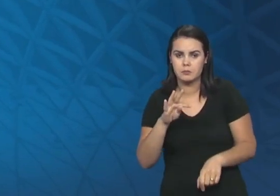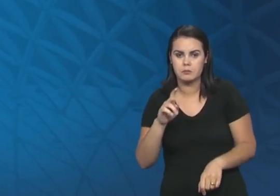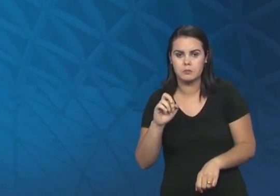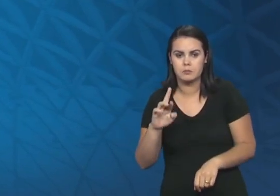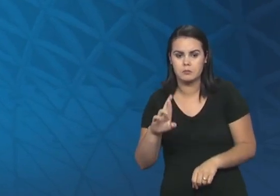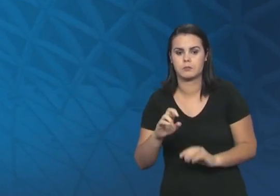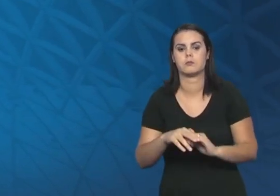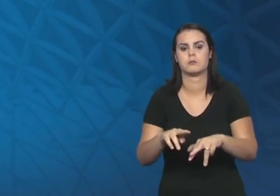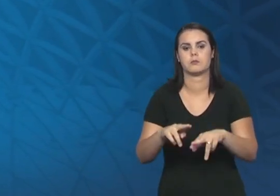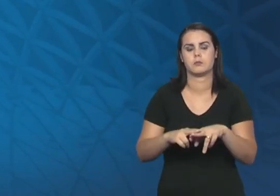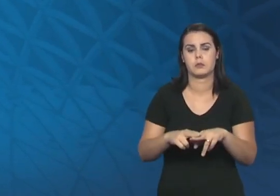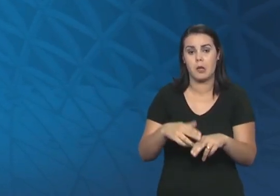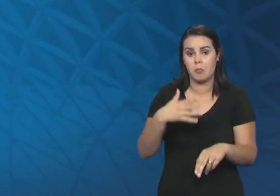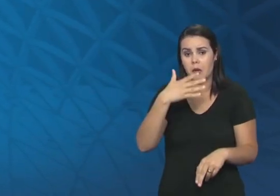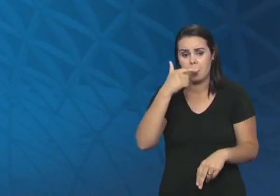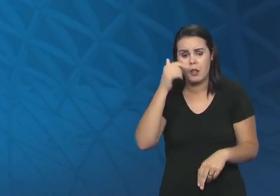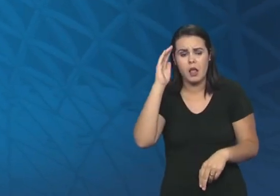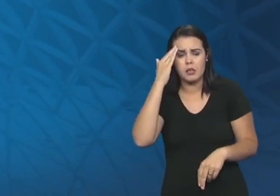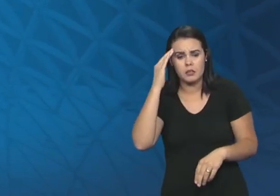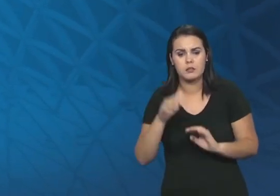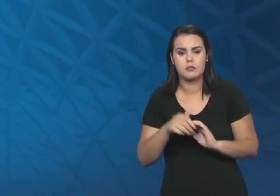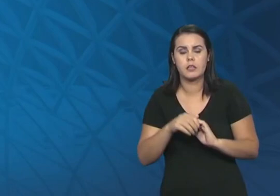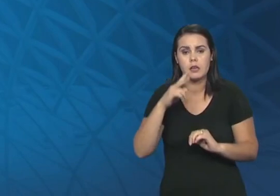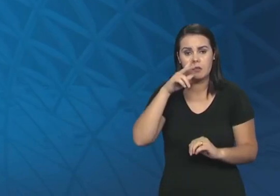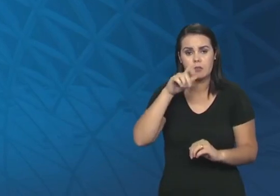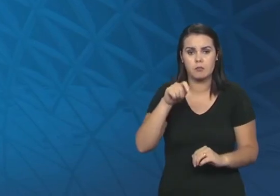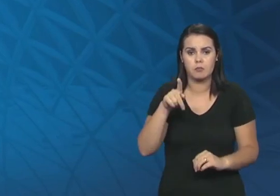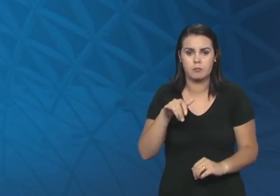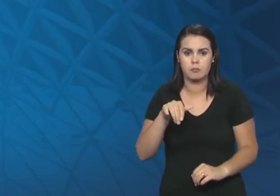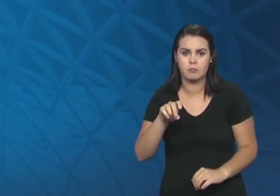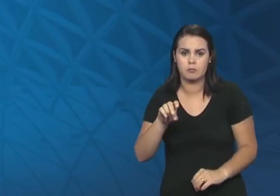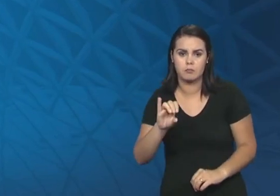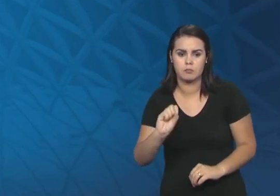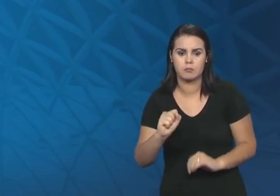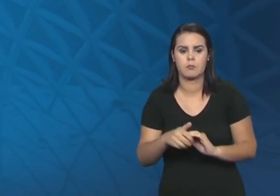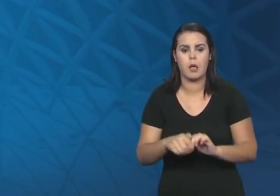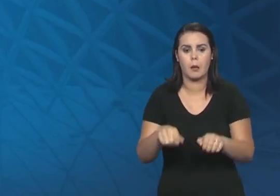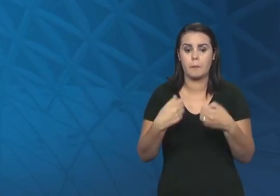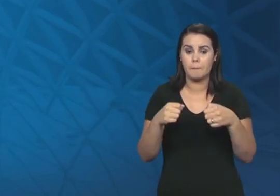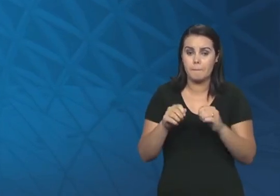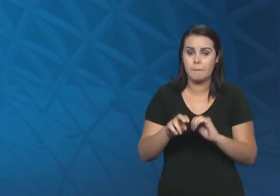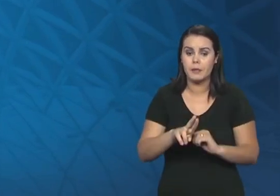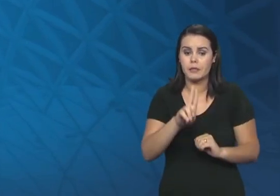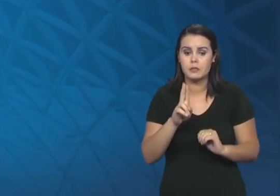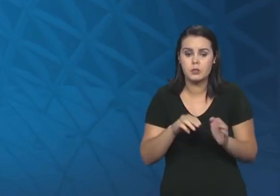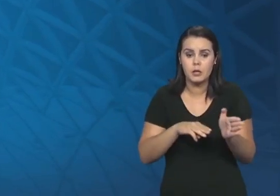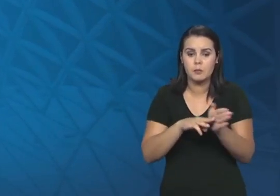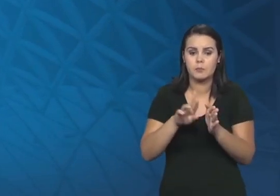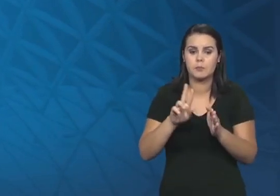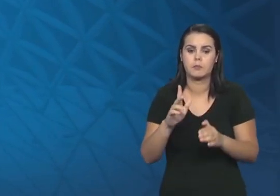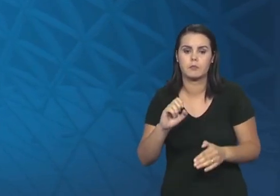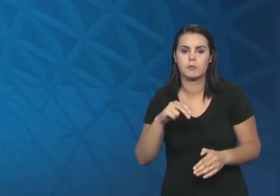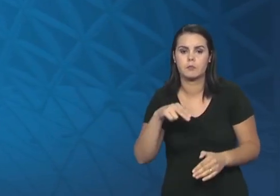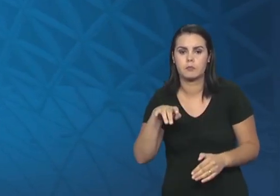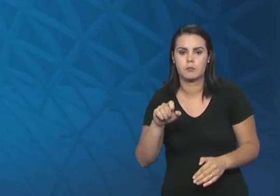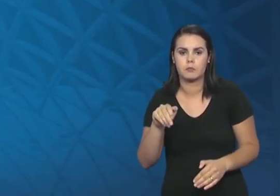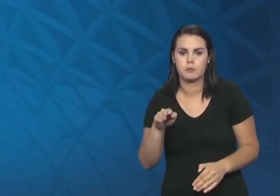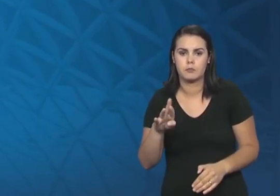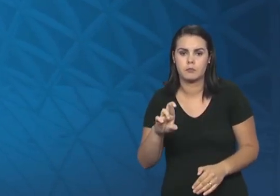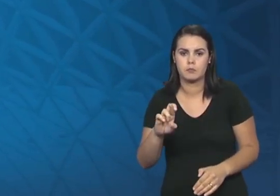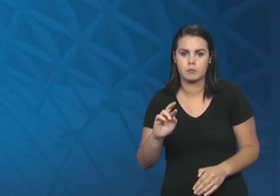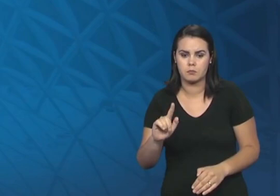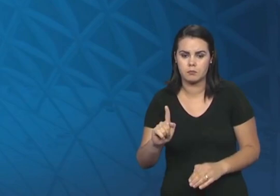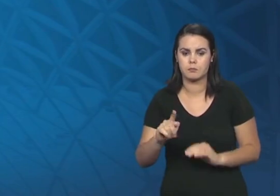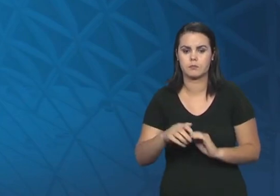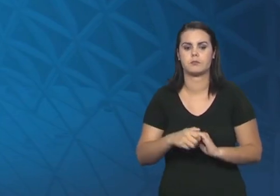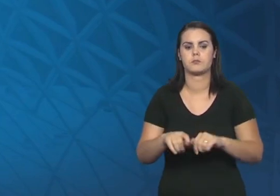determinar as forças axiais em barras de treliças complexas, é preciso aplicar o método de Henneberg, também conhecido como método geral